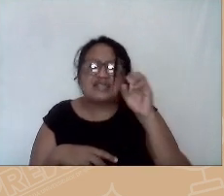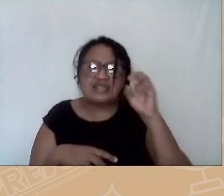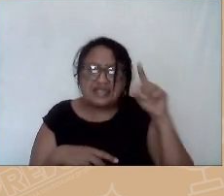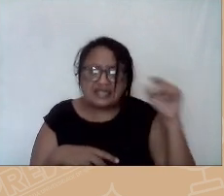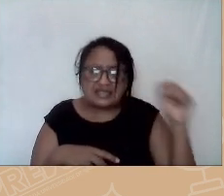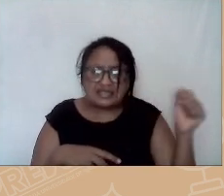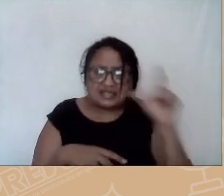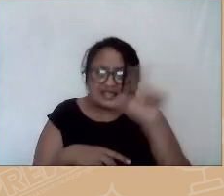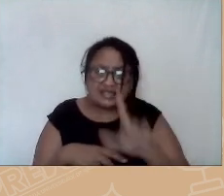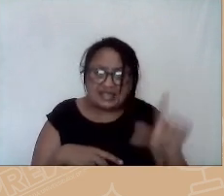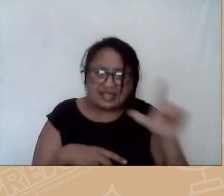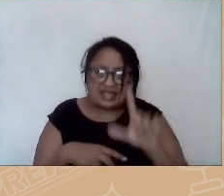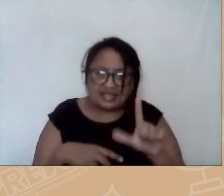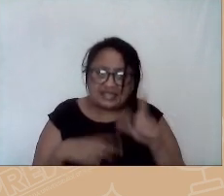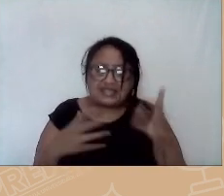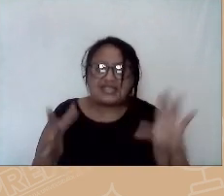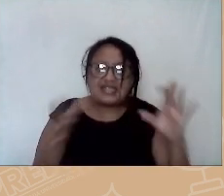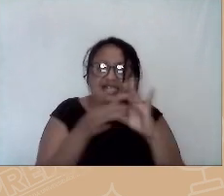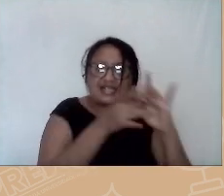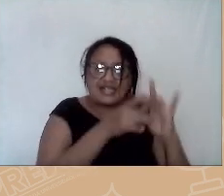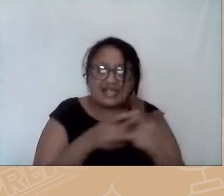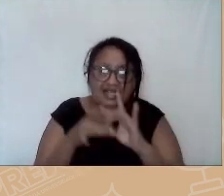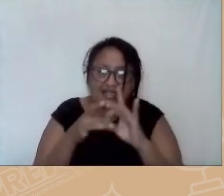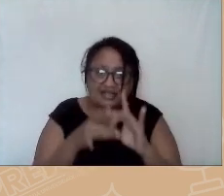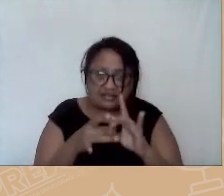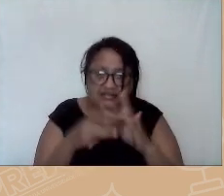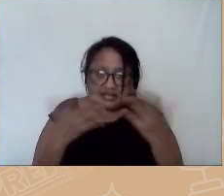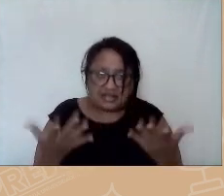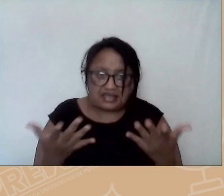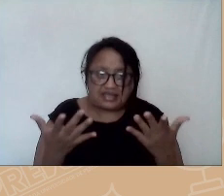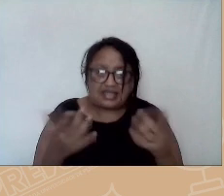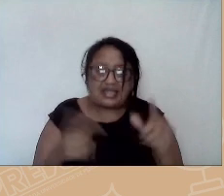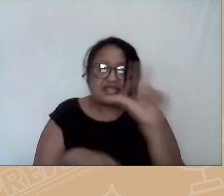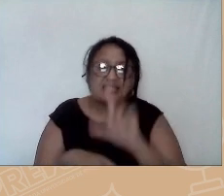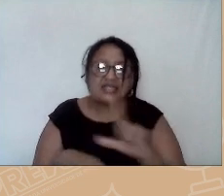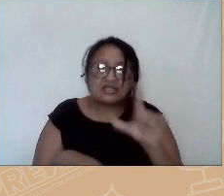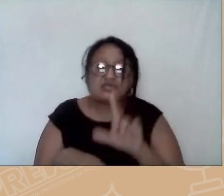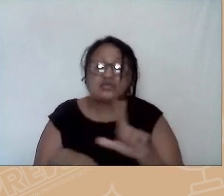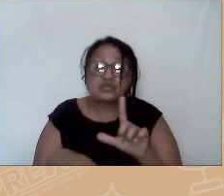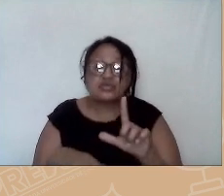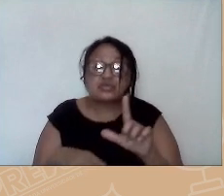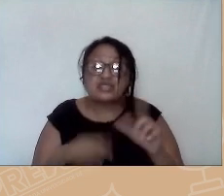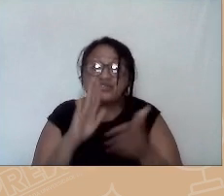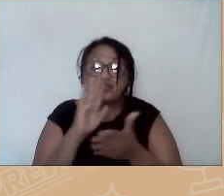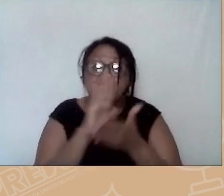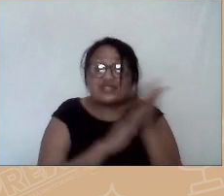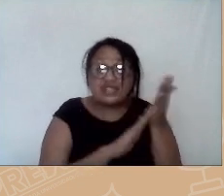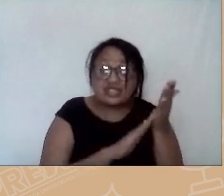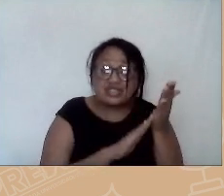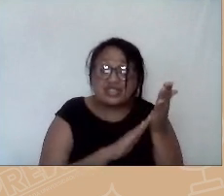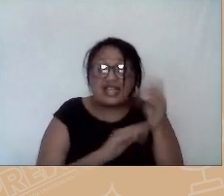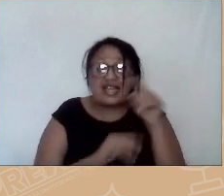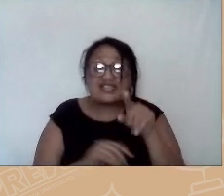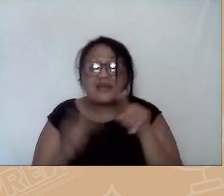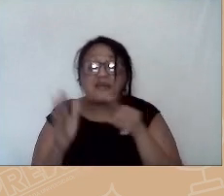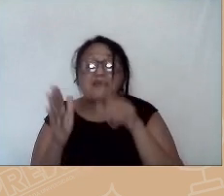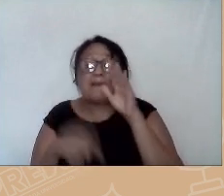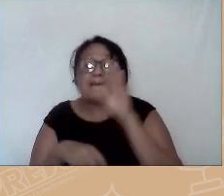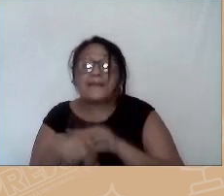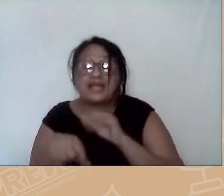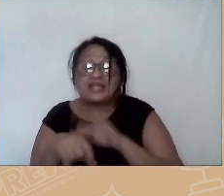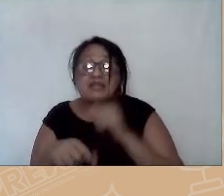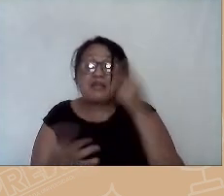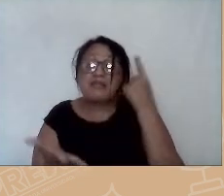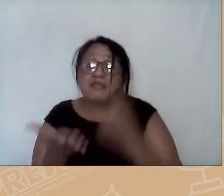literatura de viagem essa questão pede para que seja marcada a alternativa